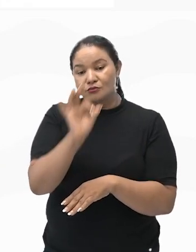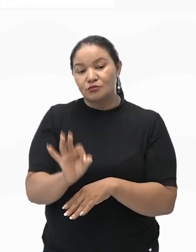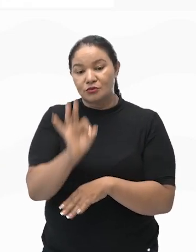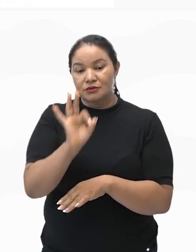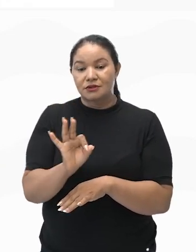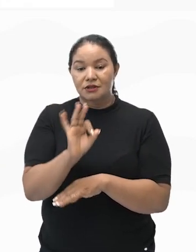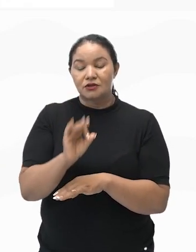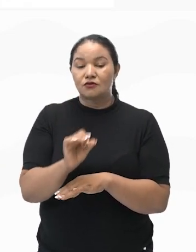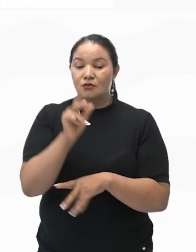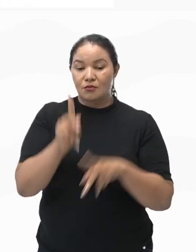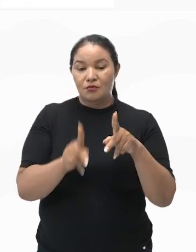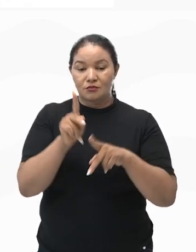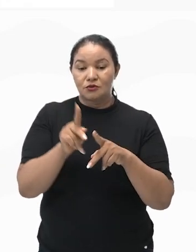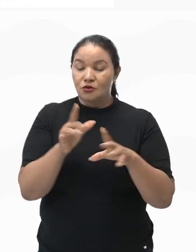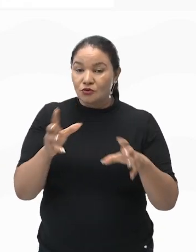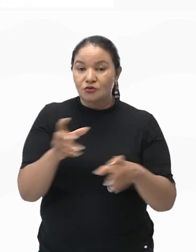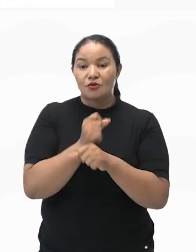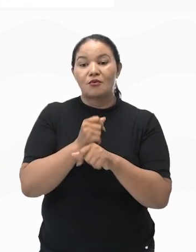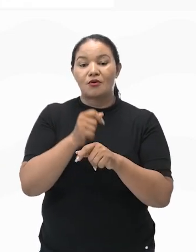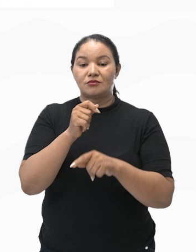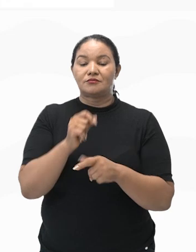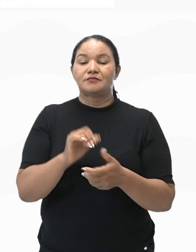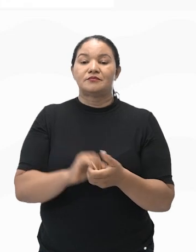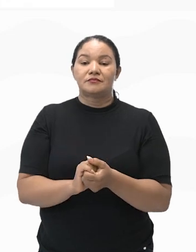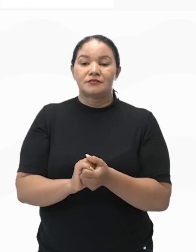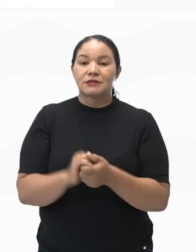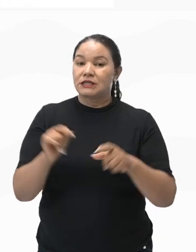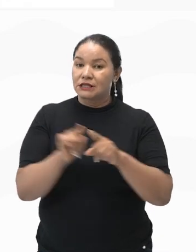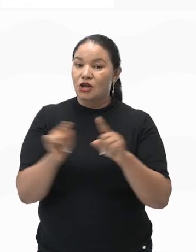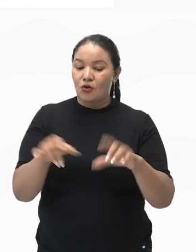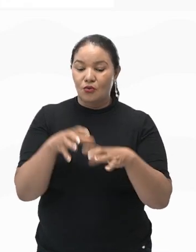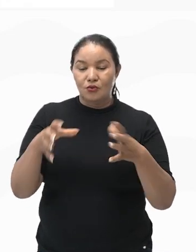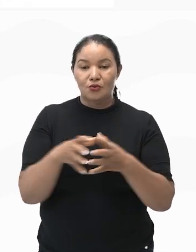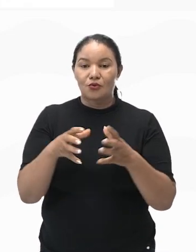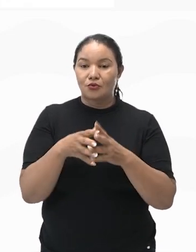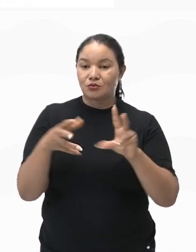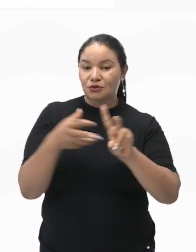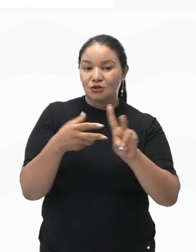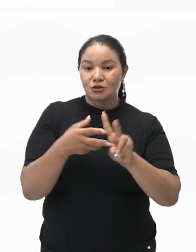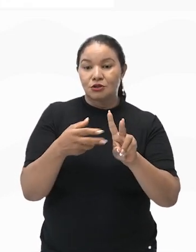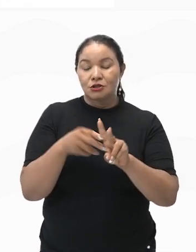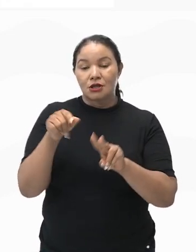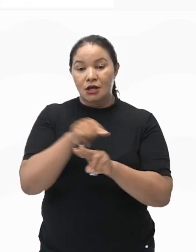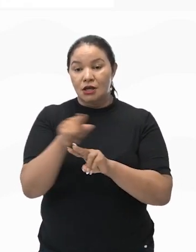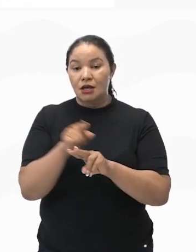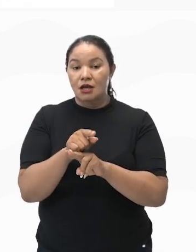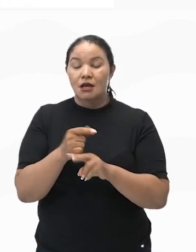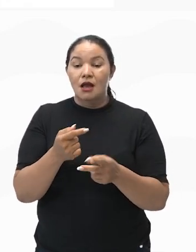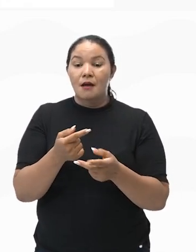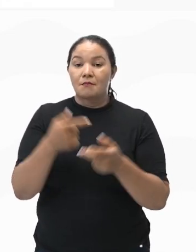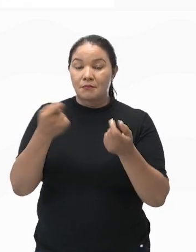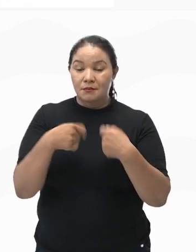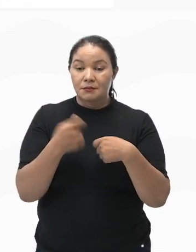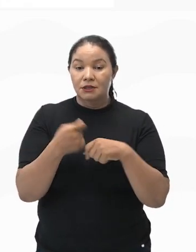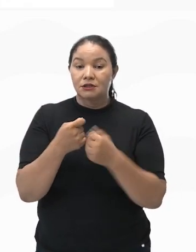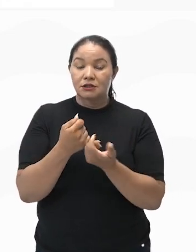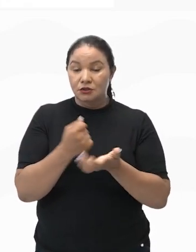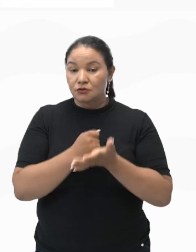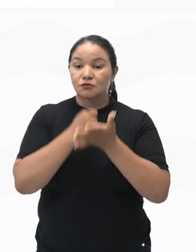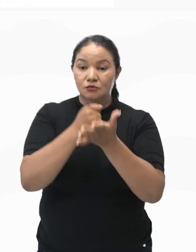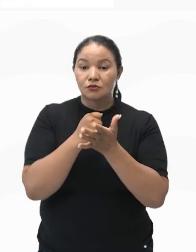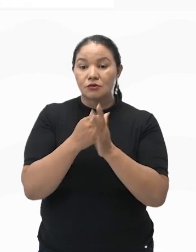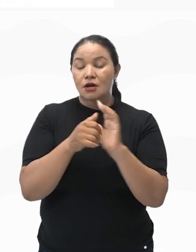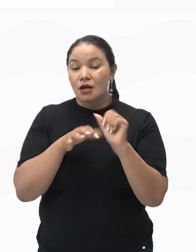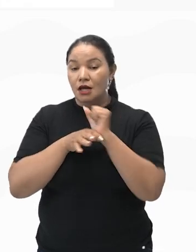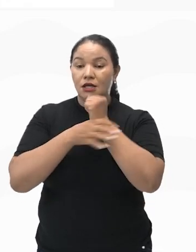dos países da América Latina. É por isso que esse grupo não pode ser negligenciado. Por isso que tanto na América Latina quanto no Brasil existe